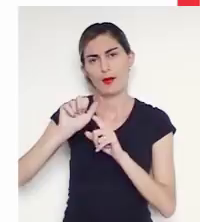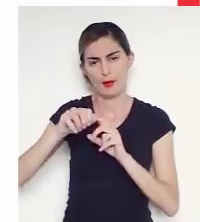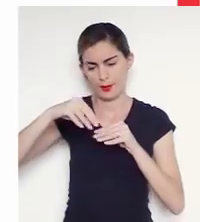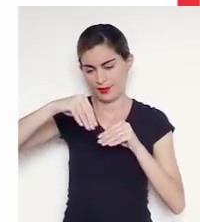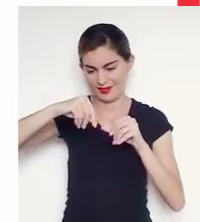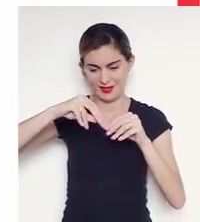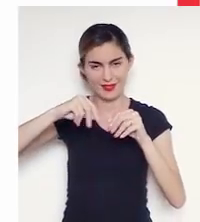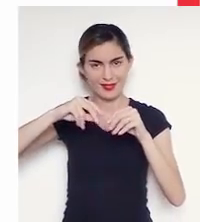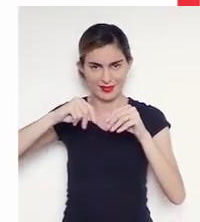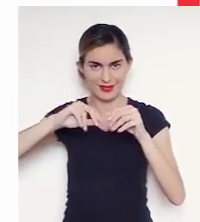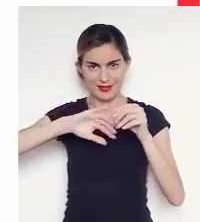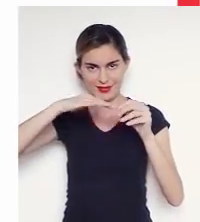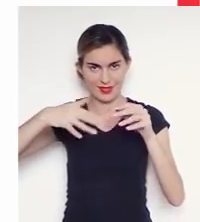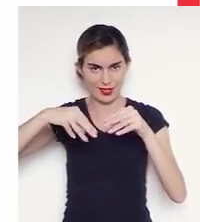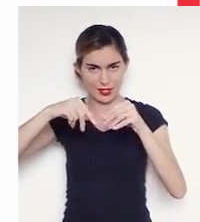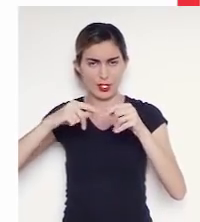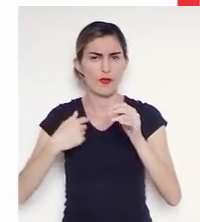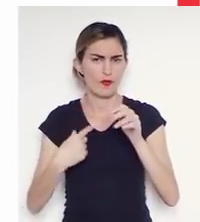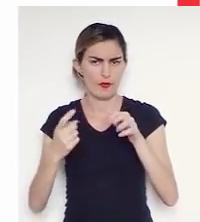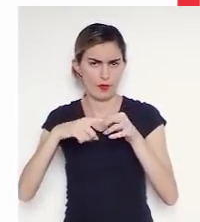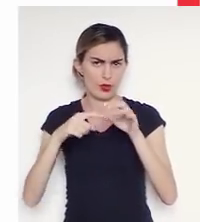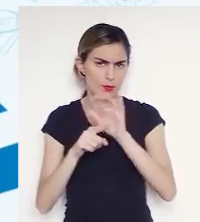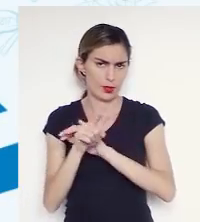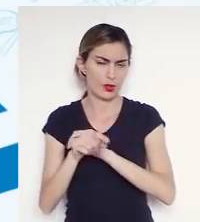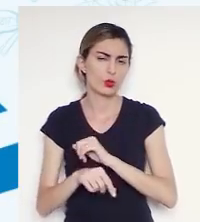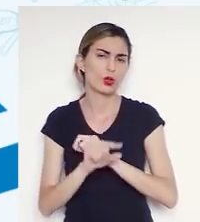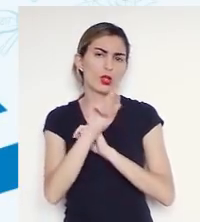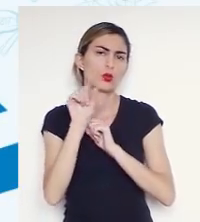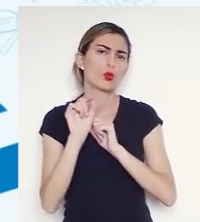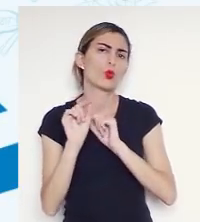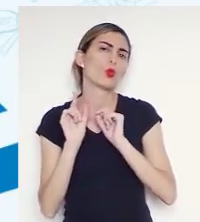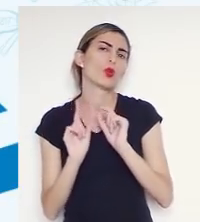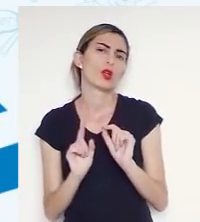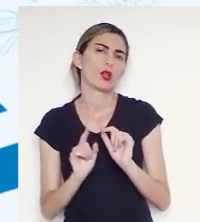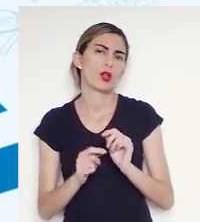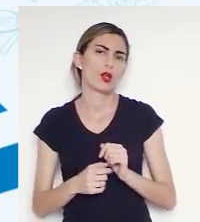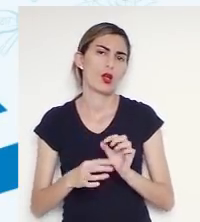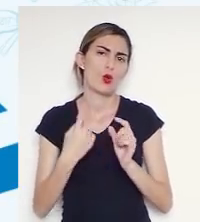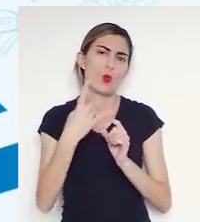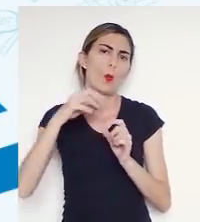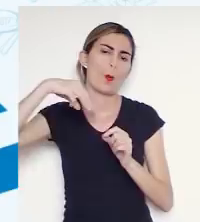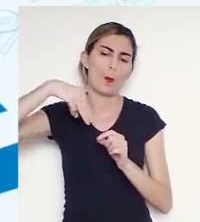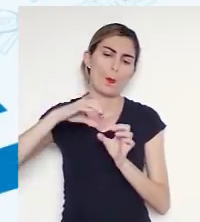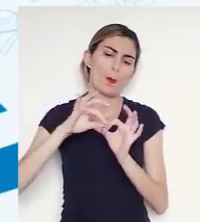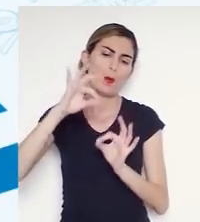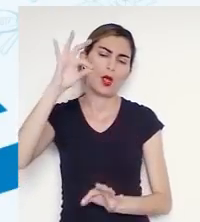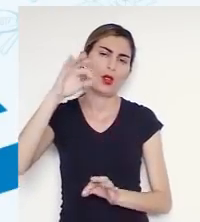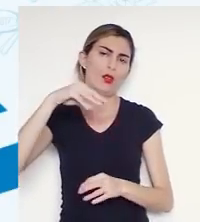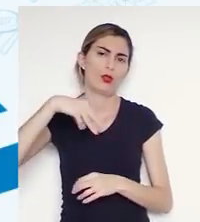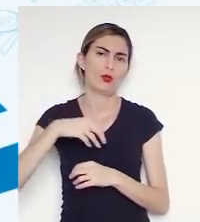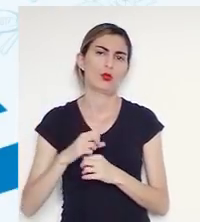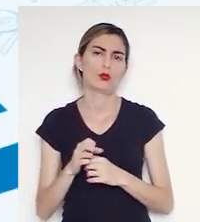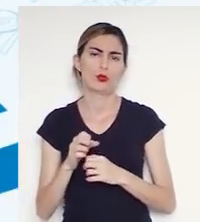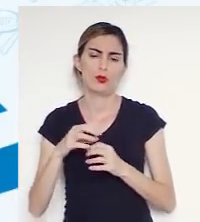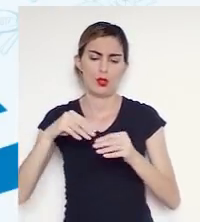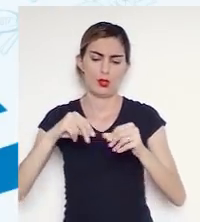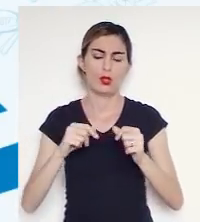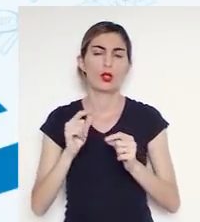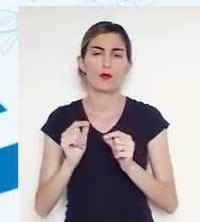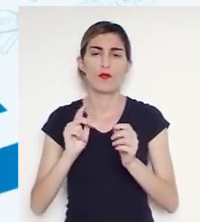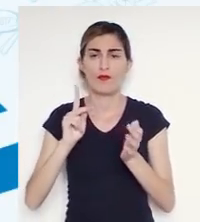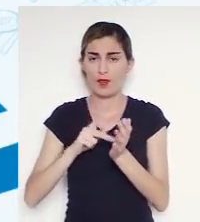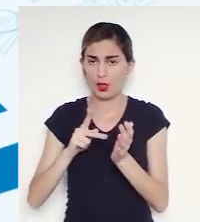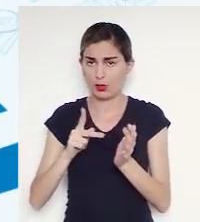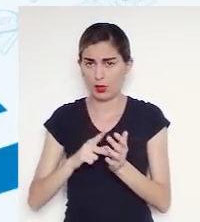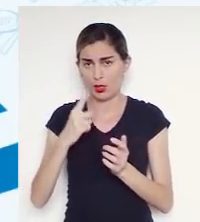areia. E aí eu volto à pergunta inicial, que seria então 1 metro de areia. Na verdade,